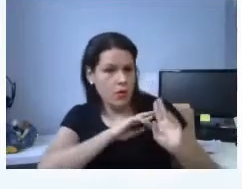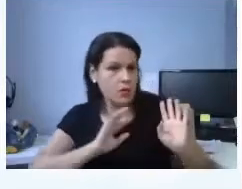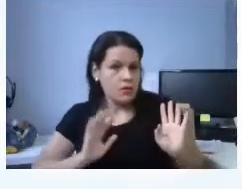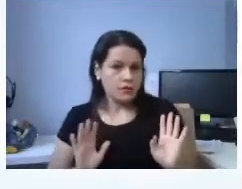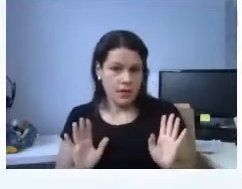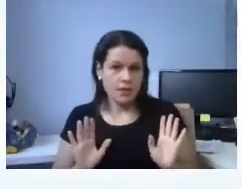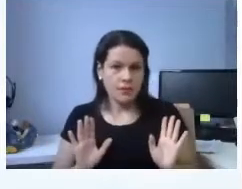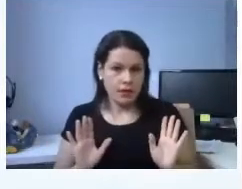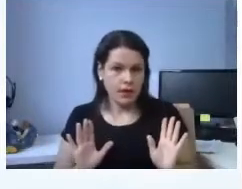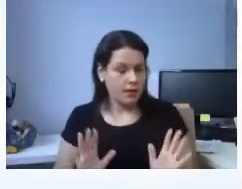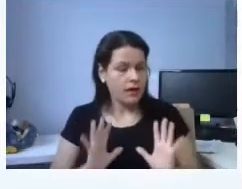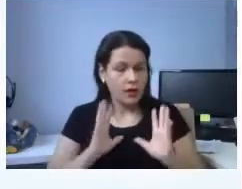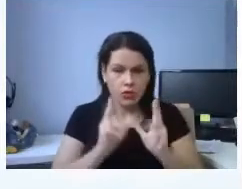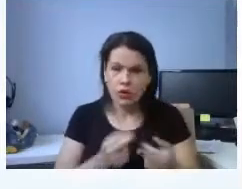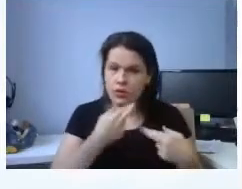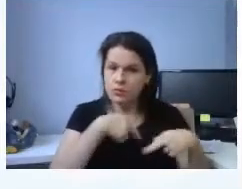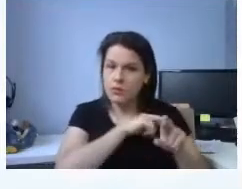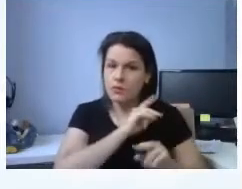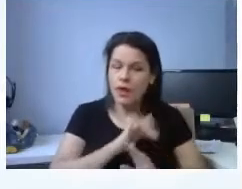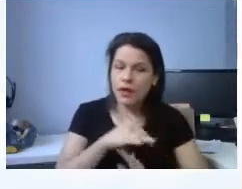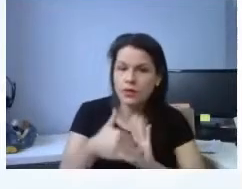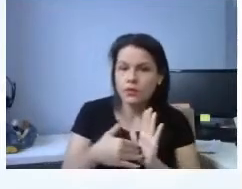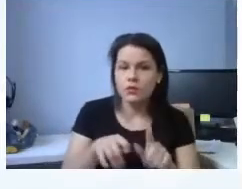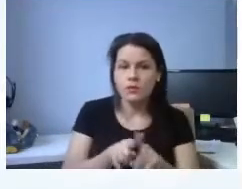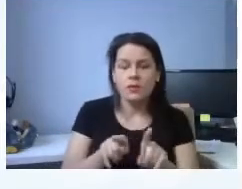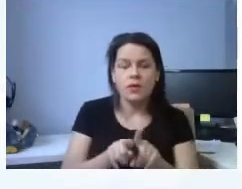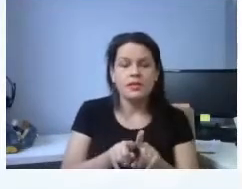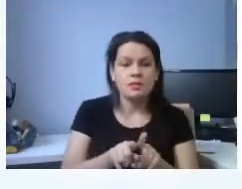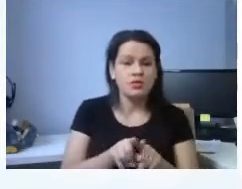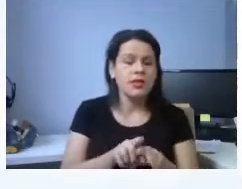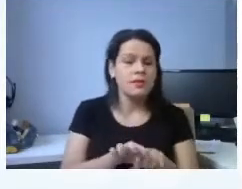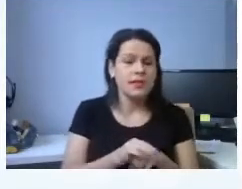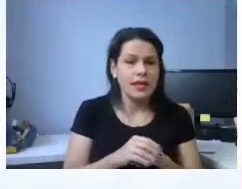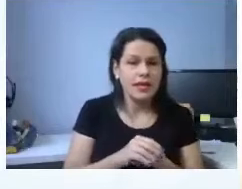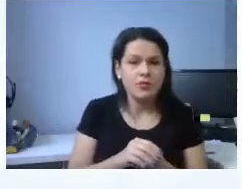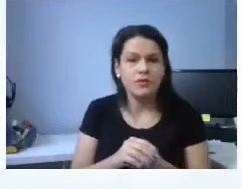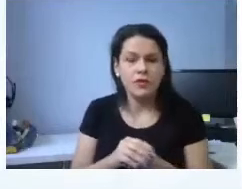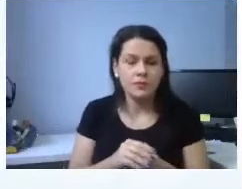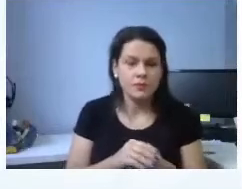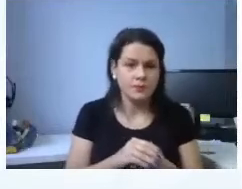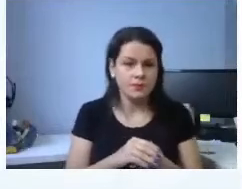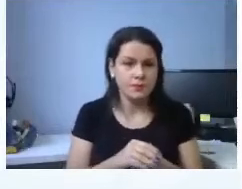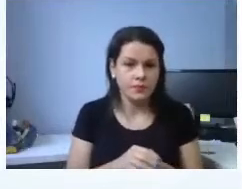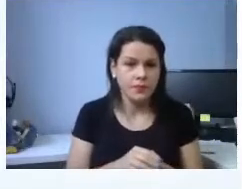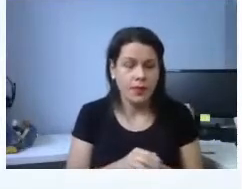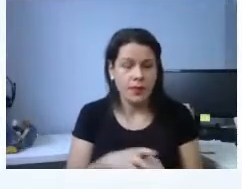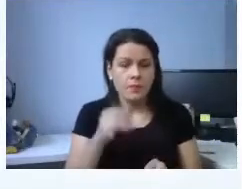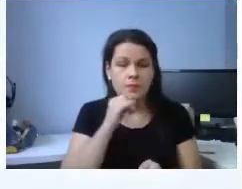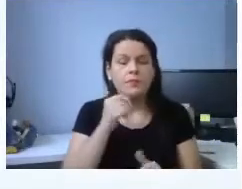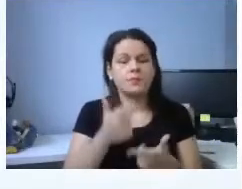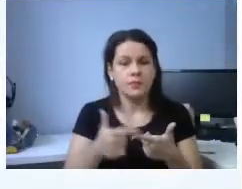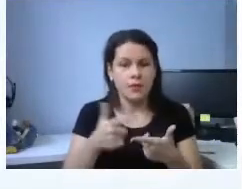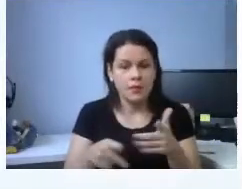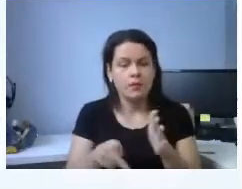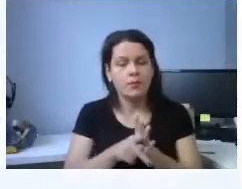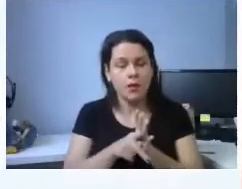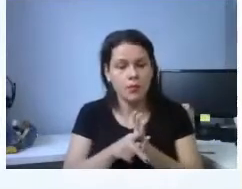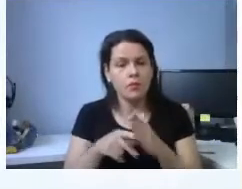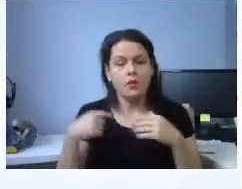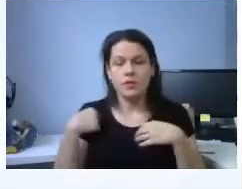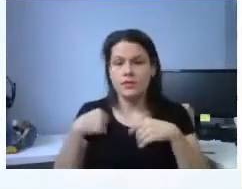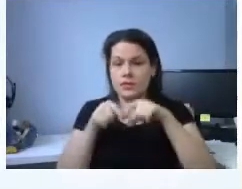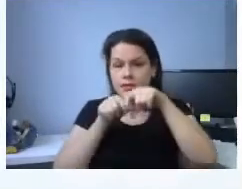desse trabalhador, infelizmente, tiver dificuldades de lerna, coluna, enfim, dor